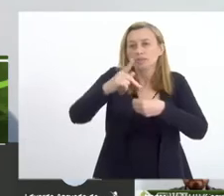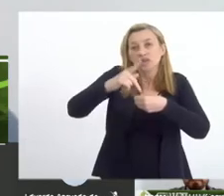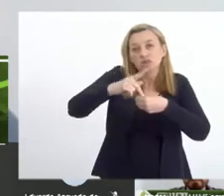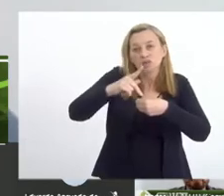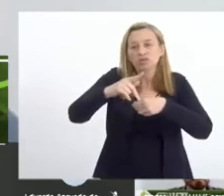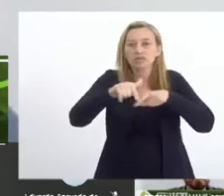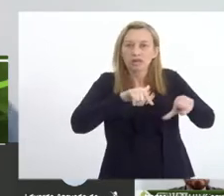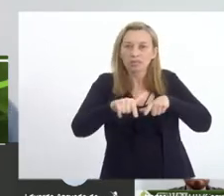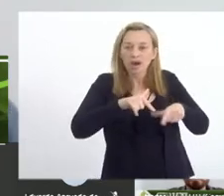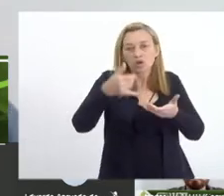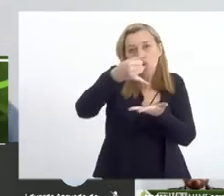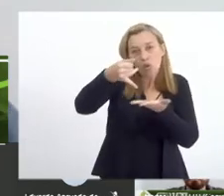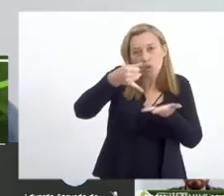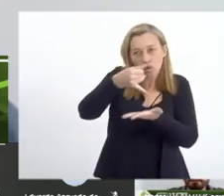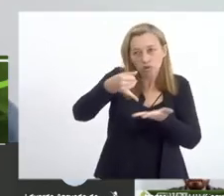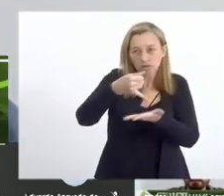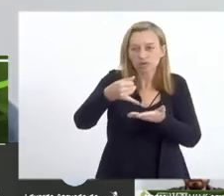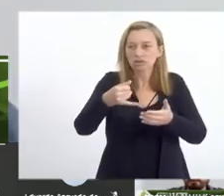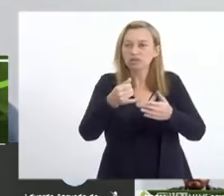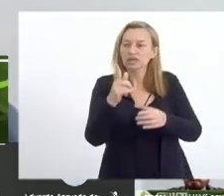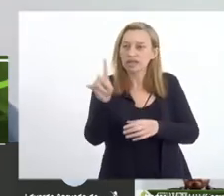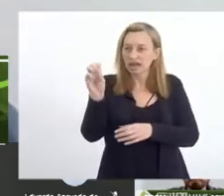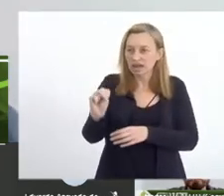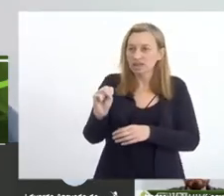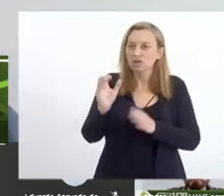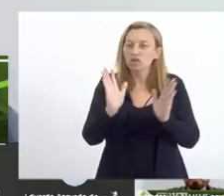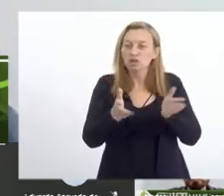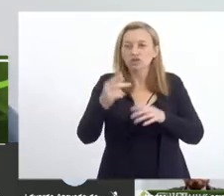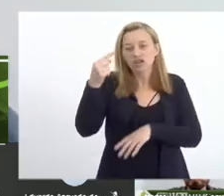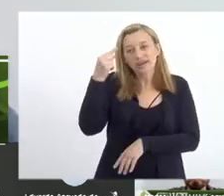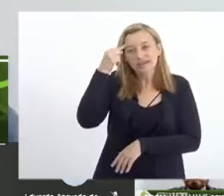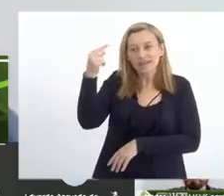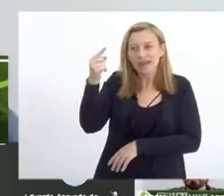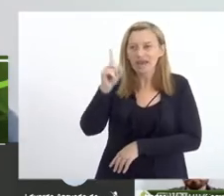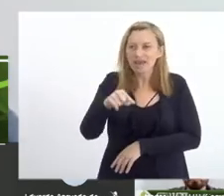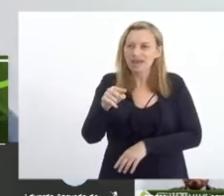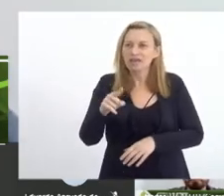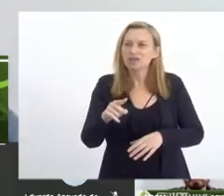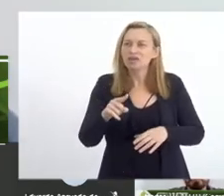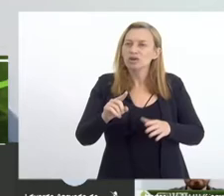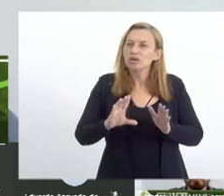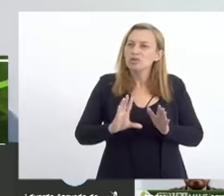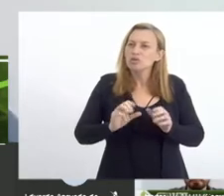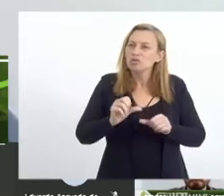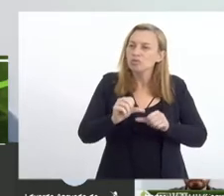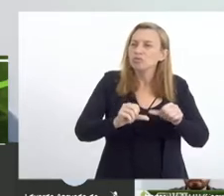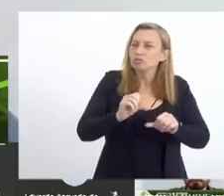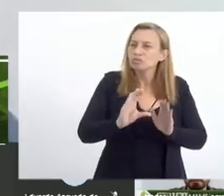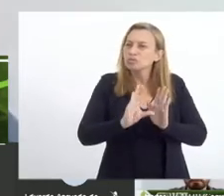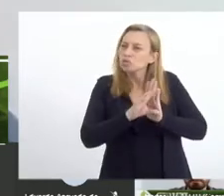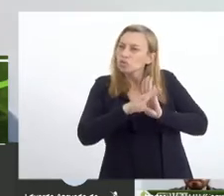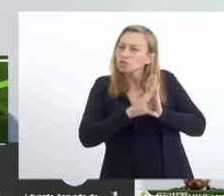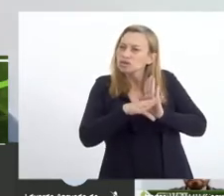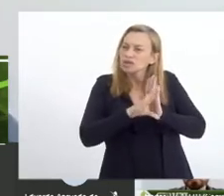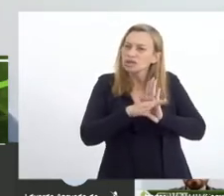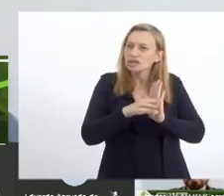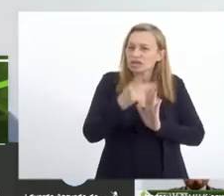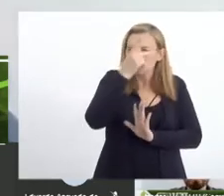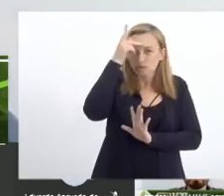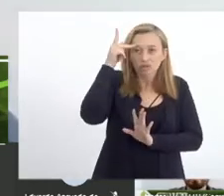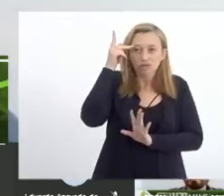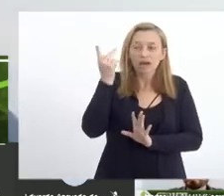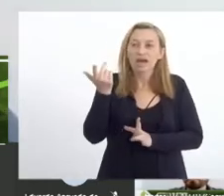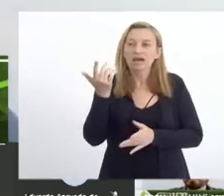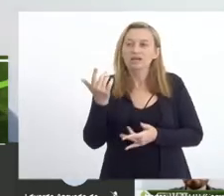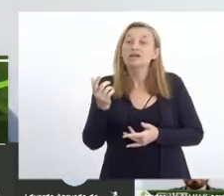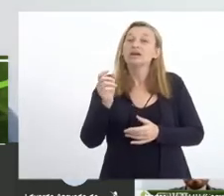trabalho, óleo e gás. E a ideia da Zurich hoje é mudar esse conceito dos passageiros e mostrar que Macaé